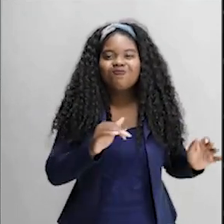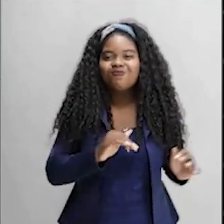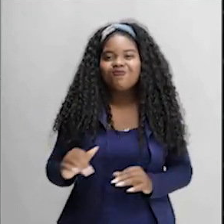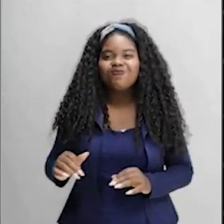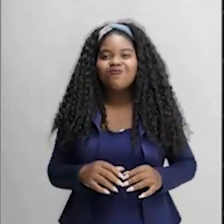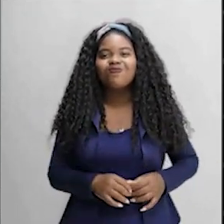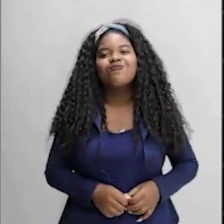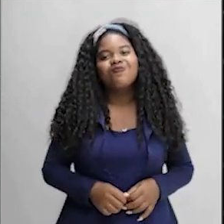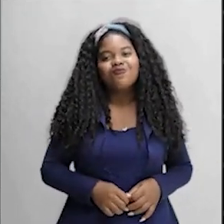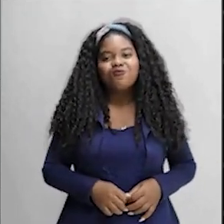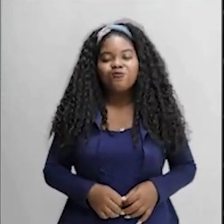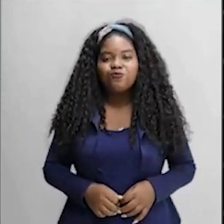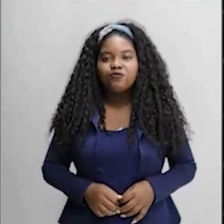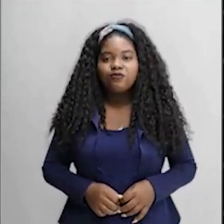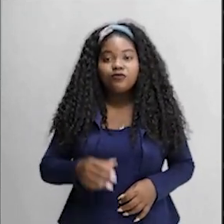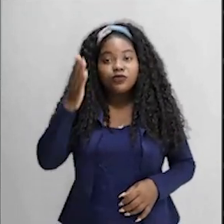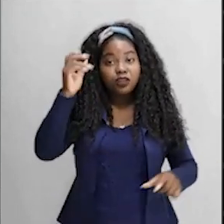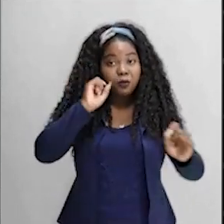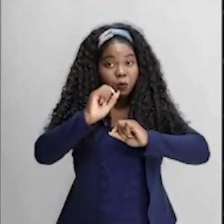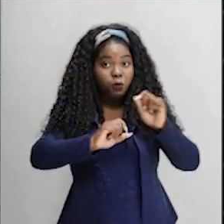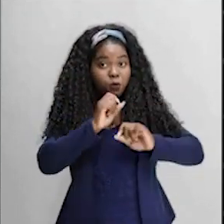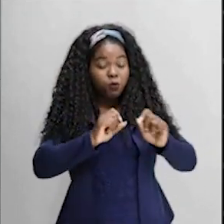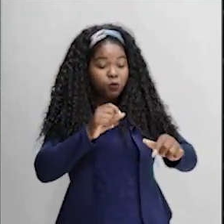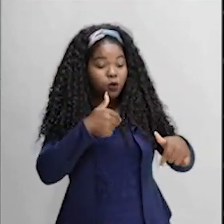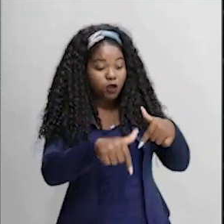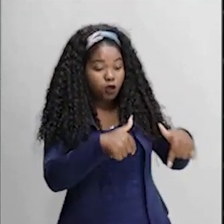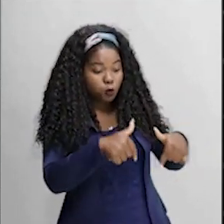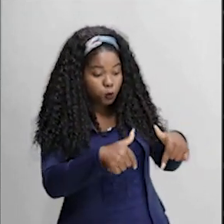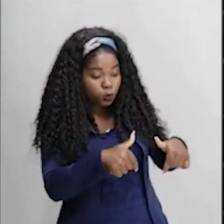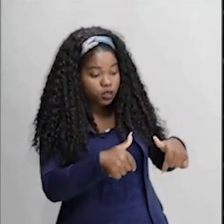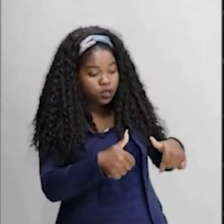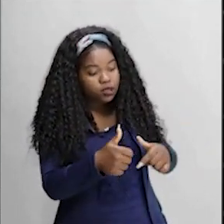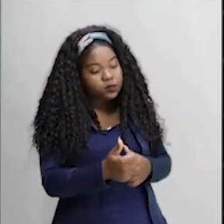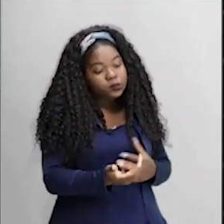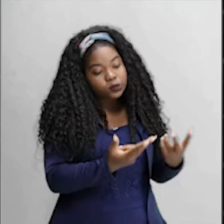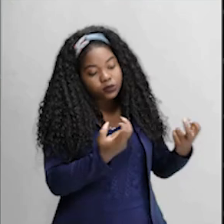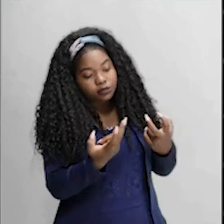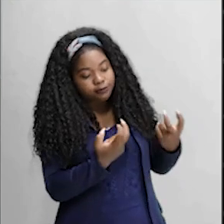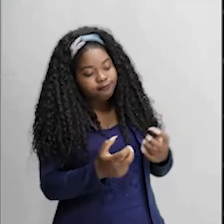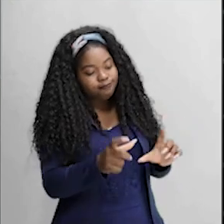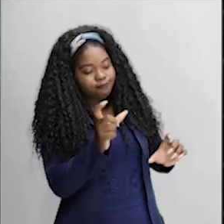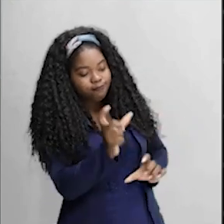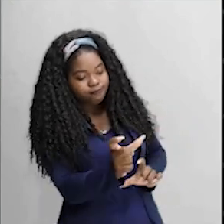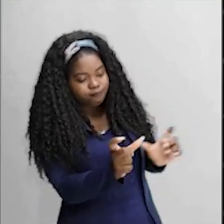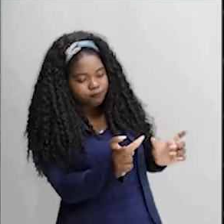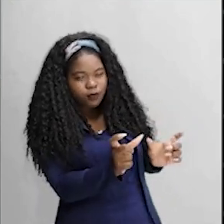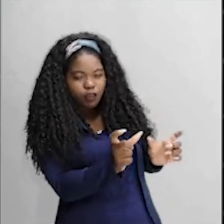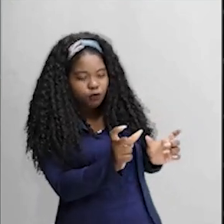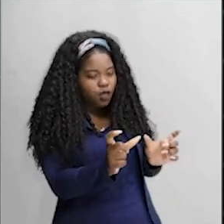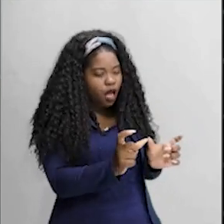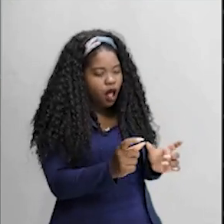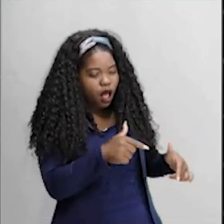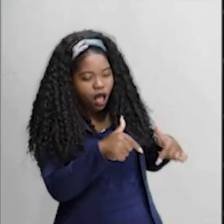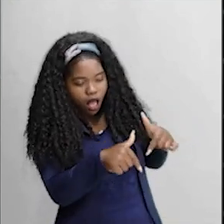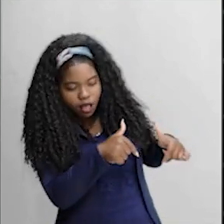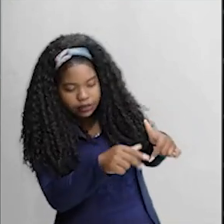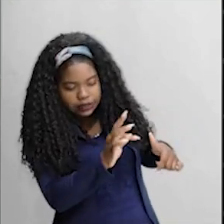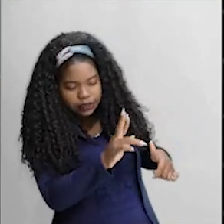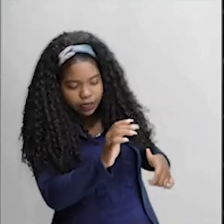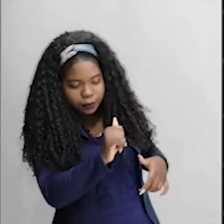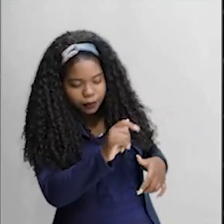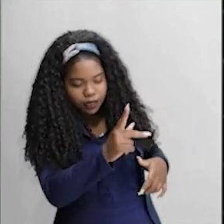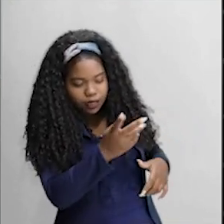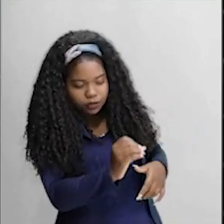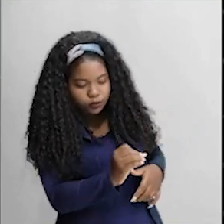já sabemos que o trabalho, tá? Quando você analisa a expressão trabalho, você está falando necessariamente de